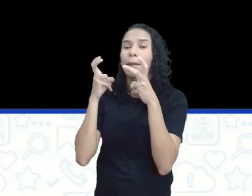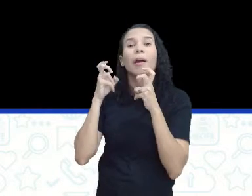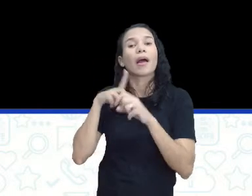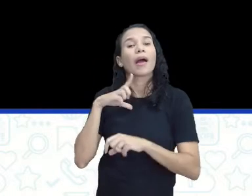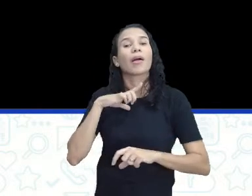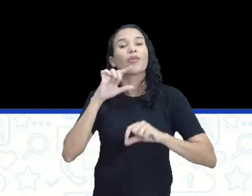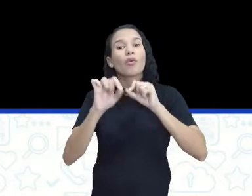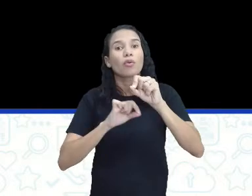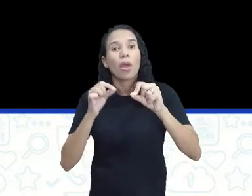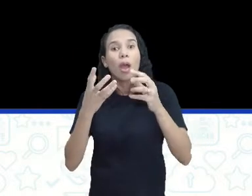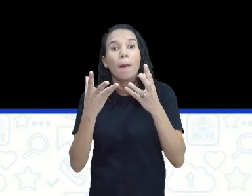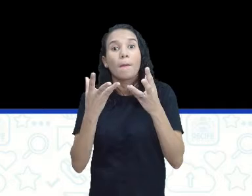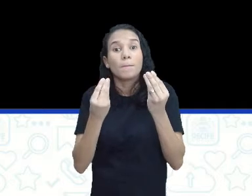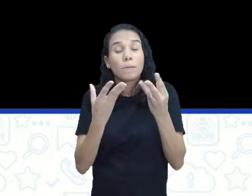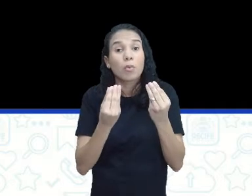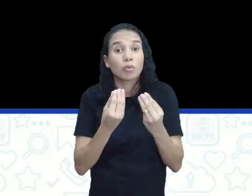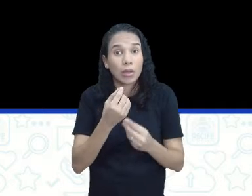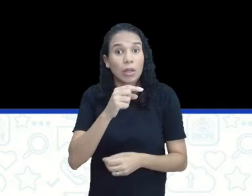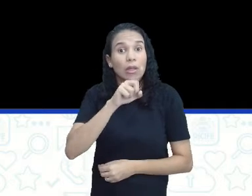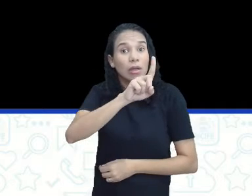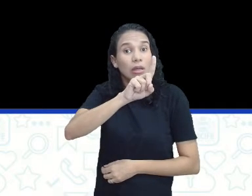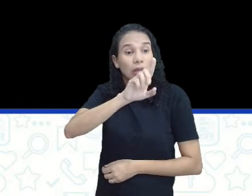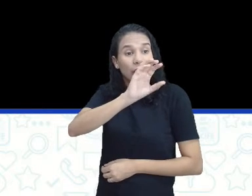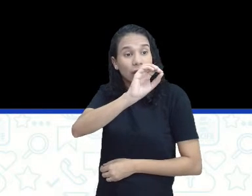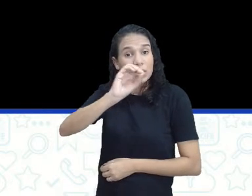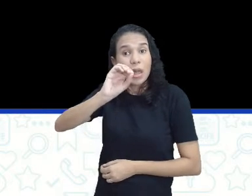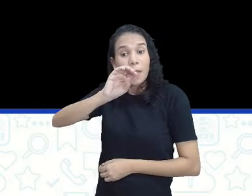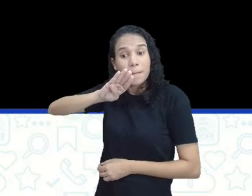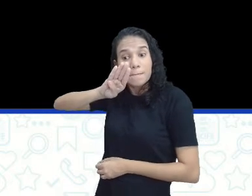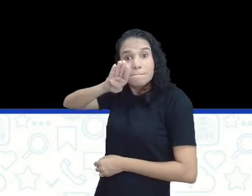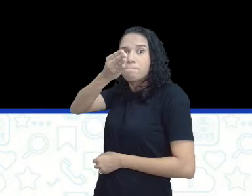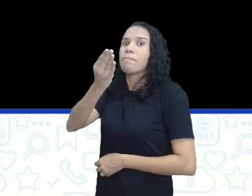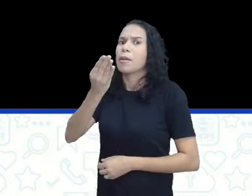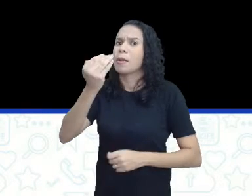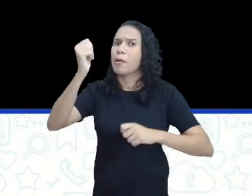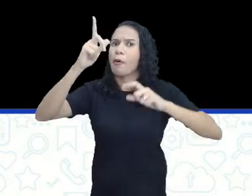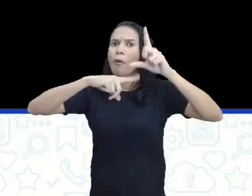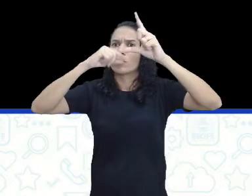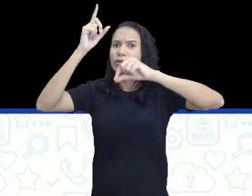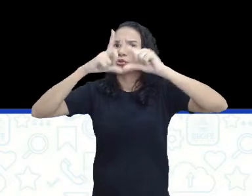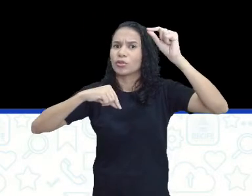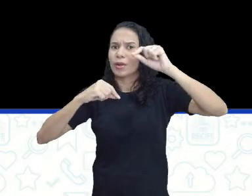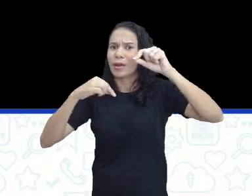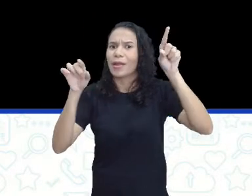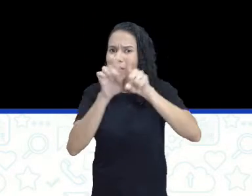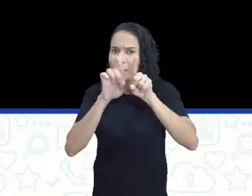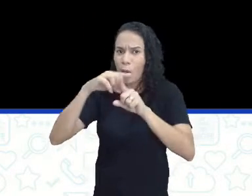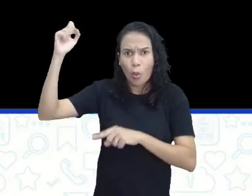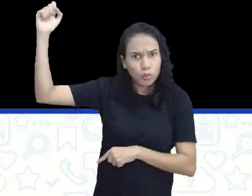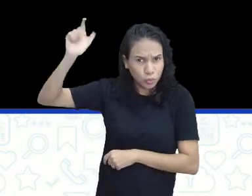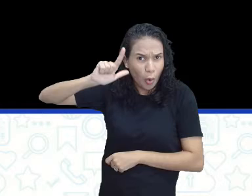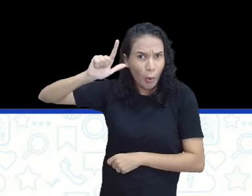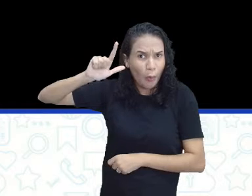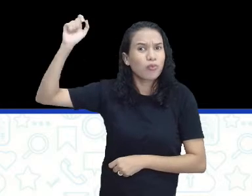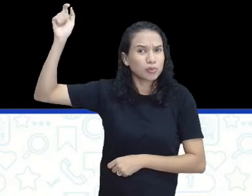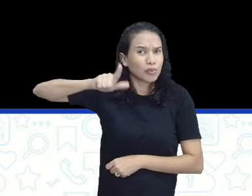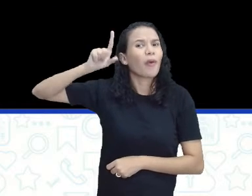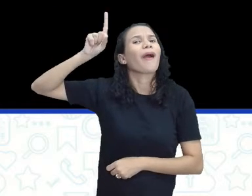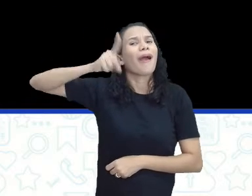existem mais de 100 bilhões de estrelas. E o Sol é uma dessas estrelas, o